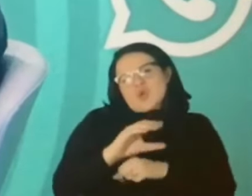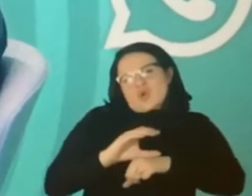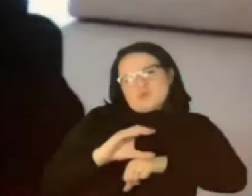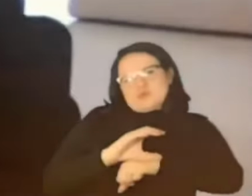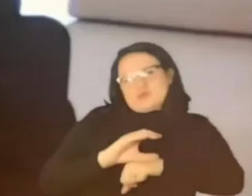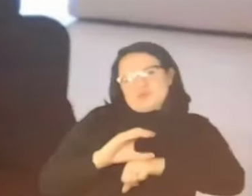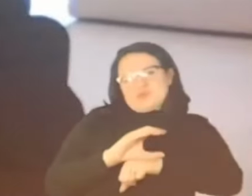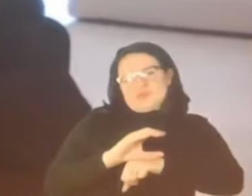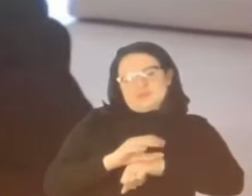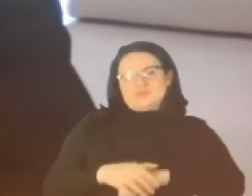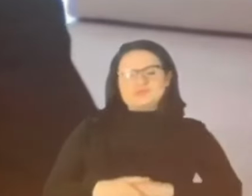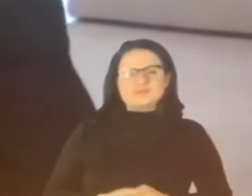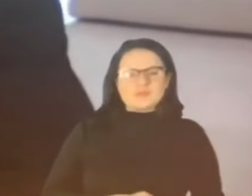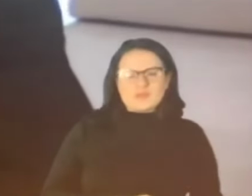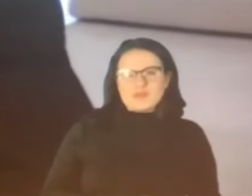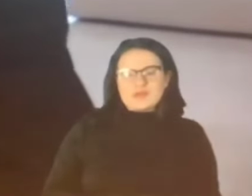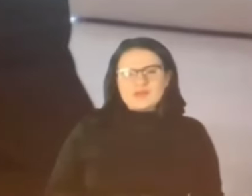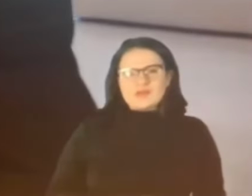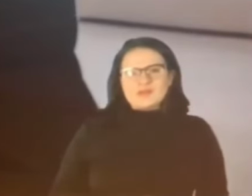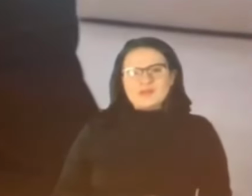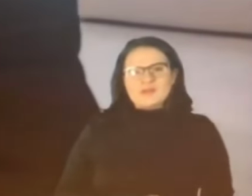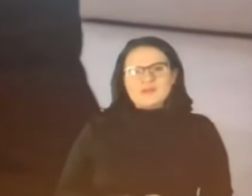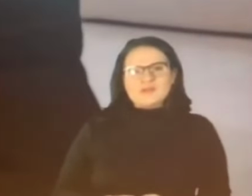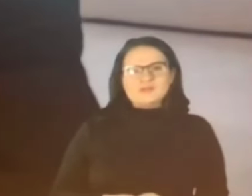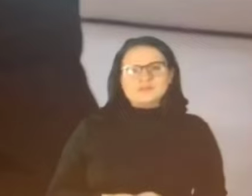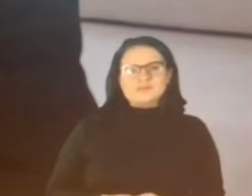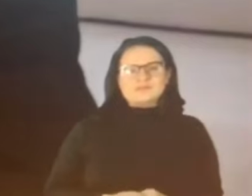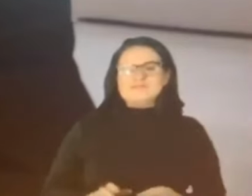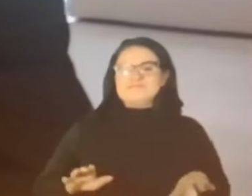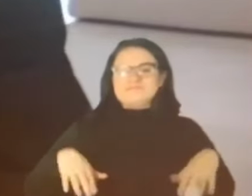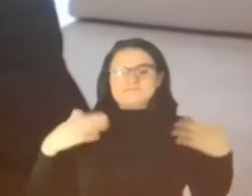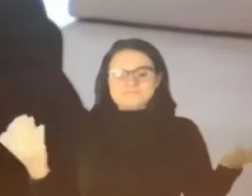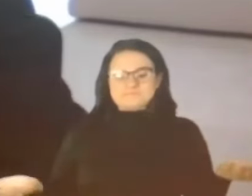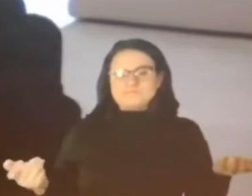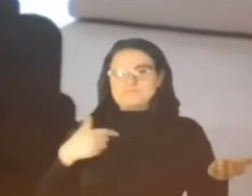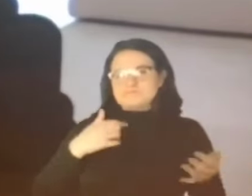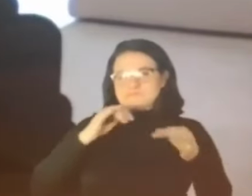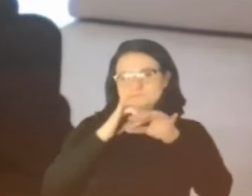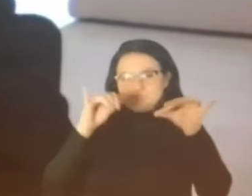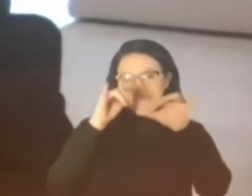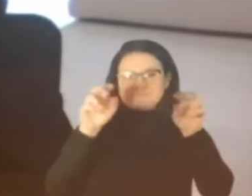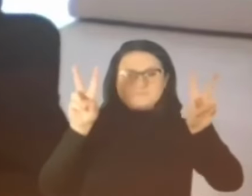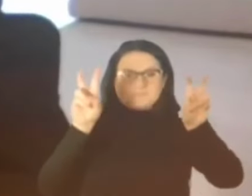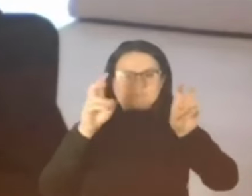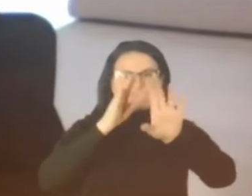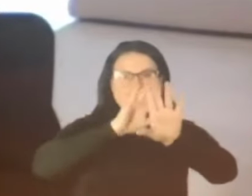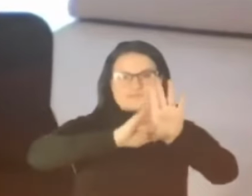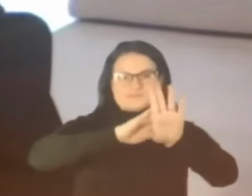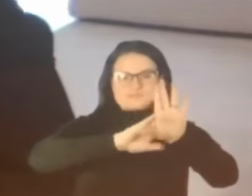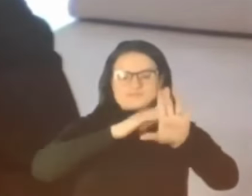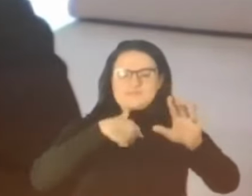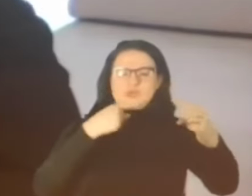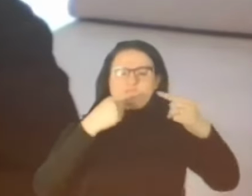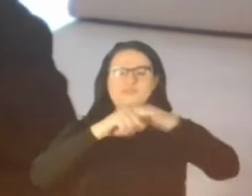Bom, só para dizer, Carol, na questão da ideologia, tem uma discordância entre